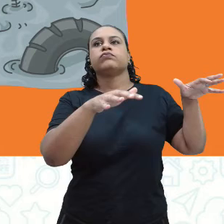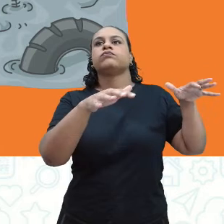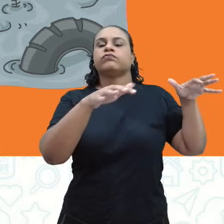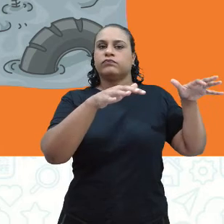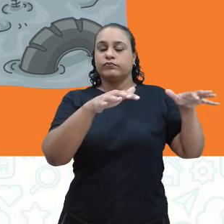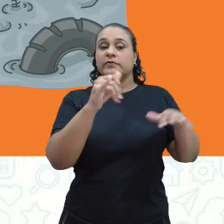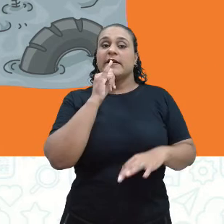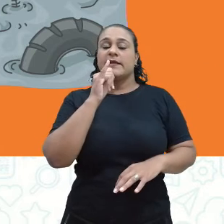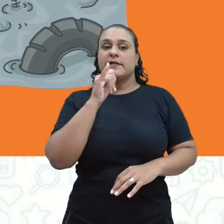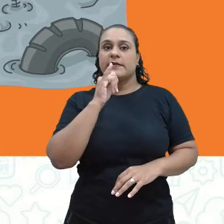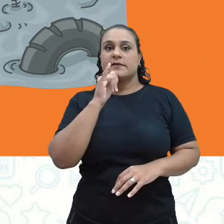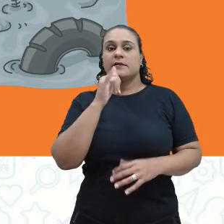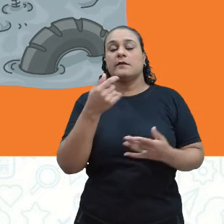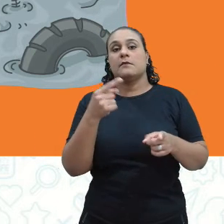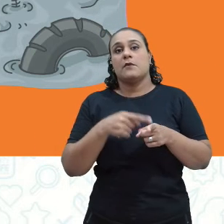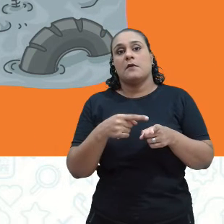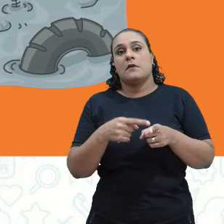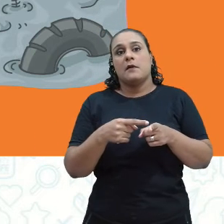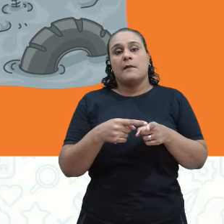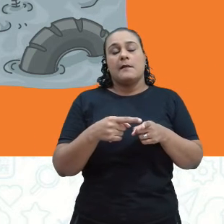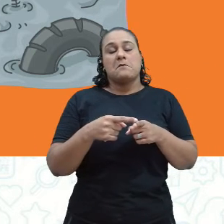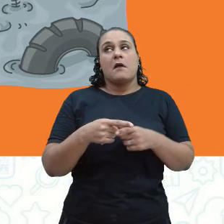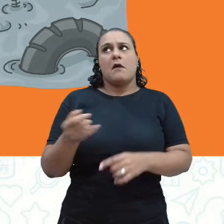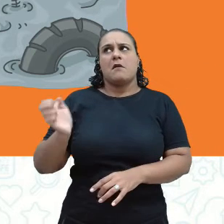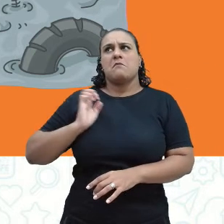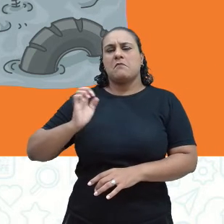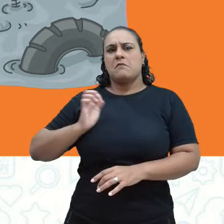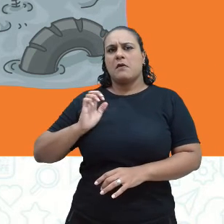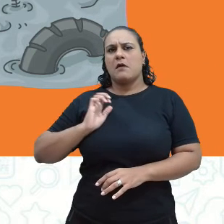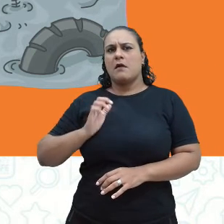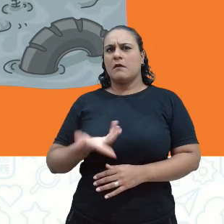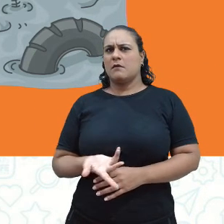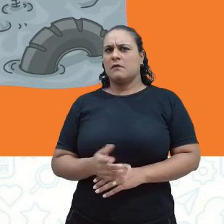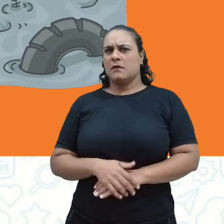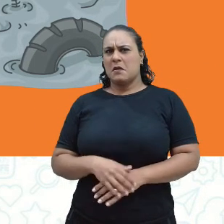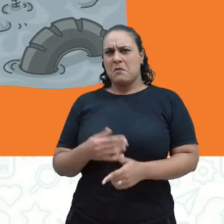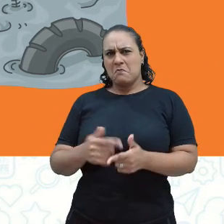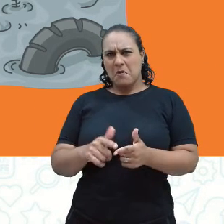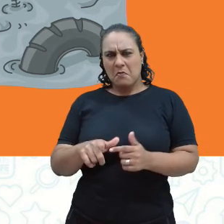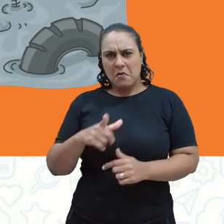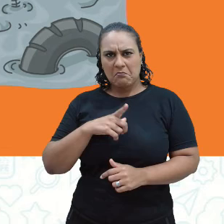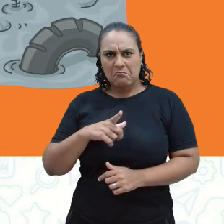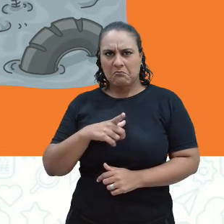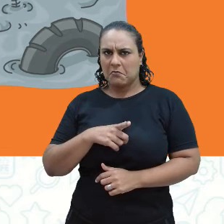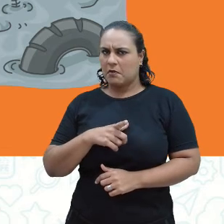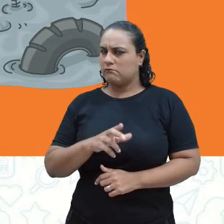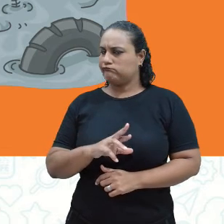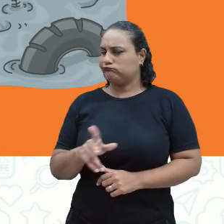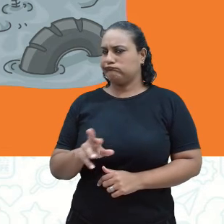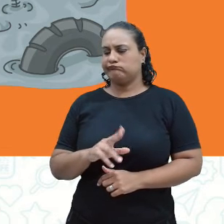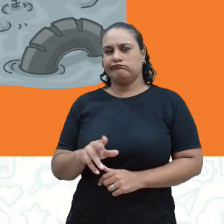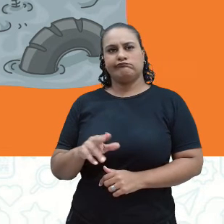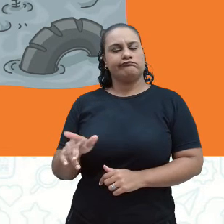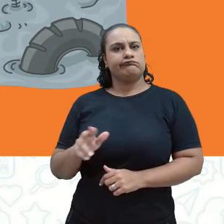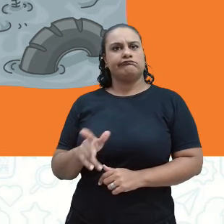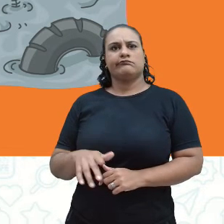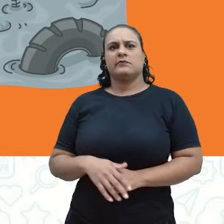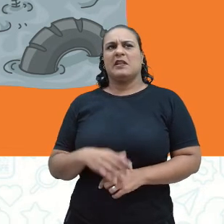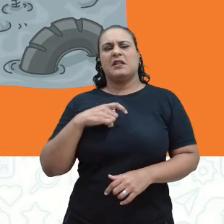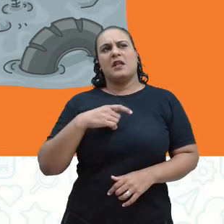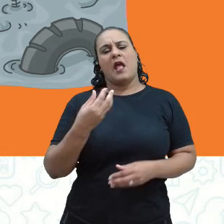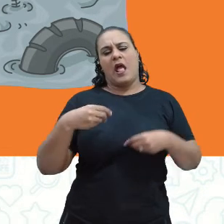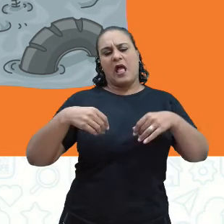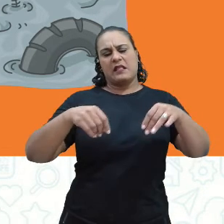por exemplo, um bairro mais elitizado, não tem esses problemas, né, de correr o risco de deslizamento de